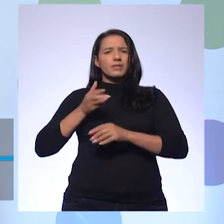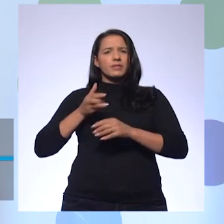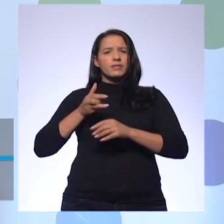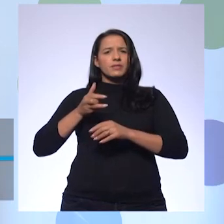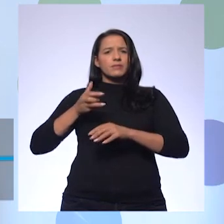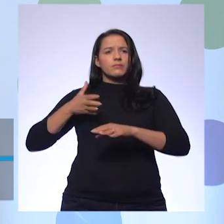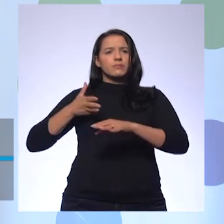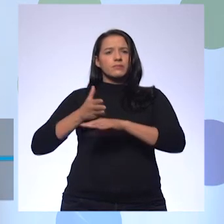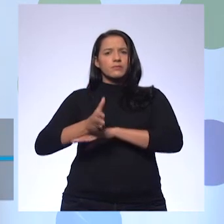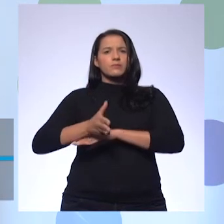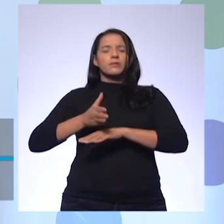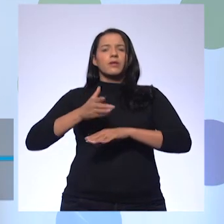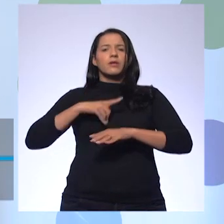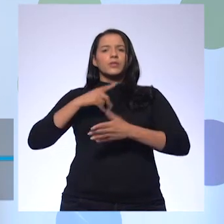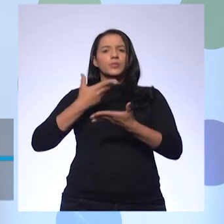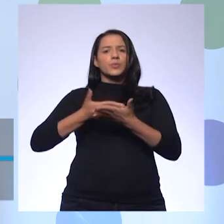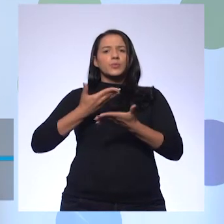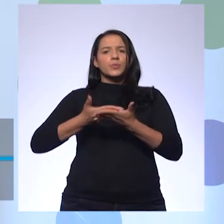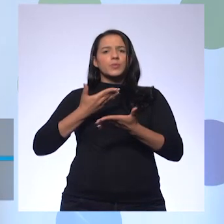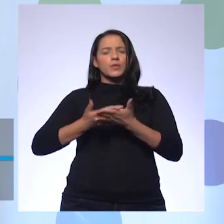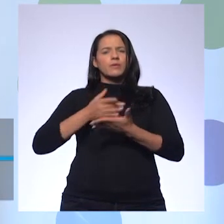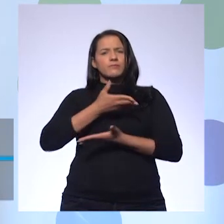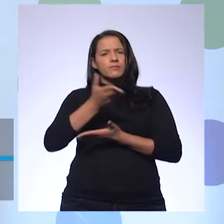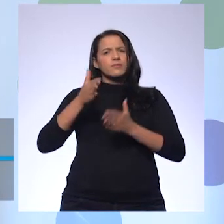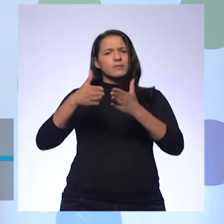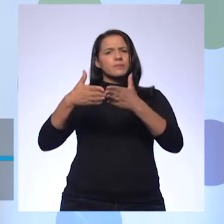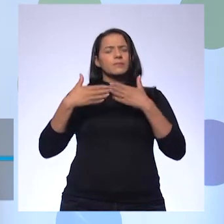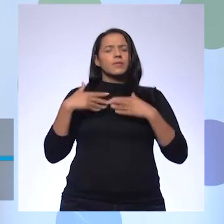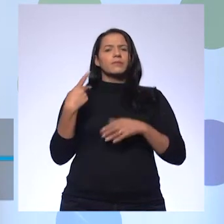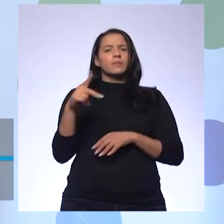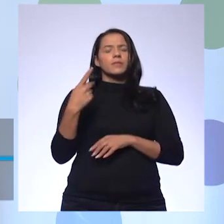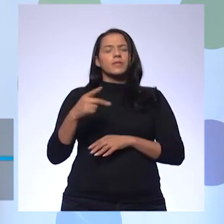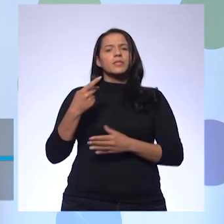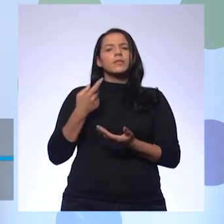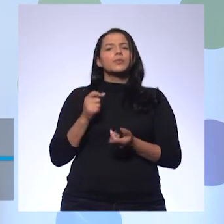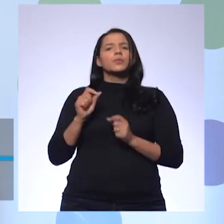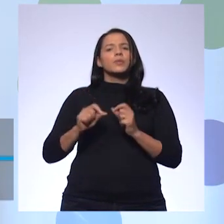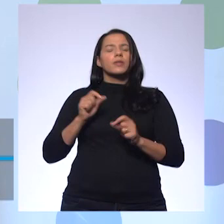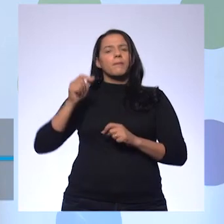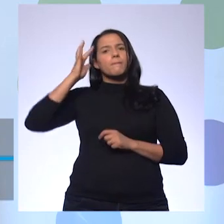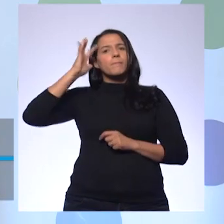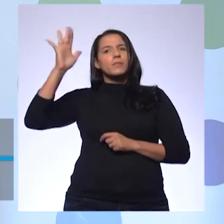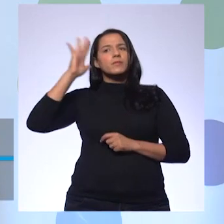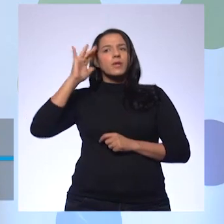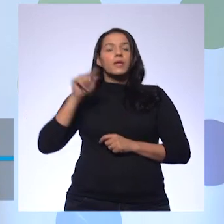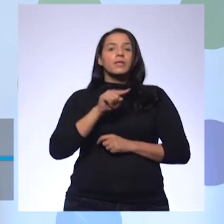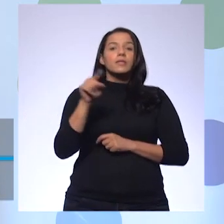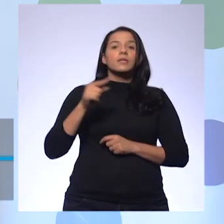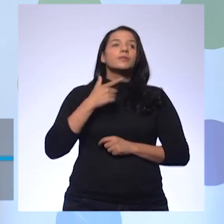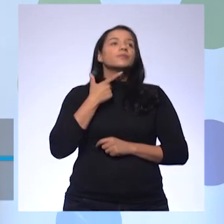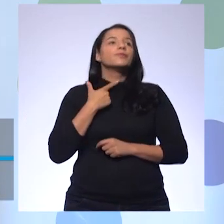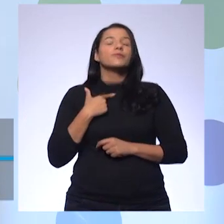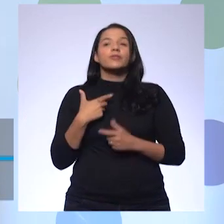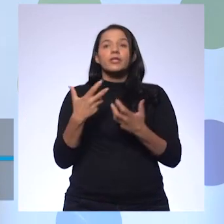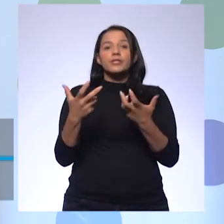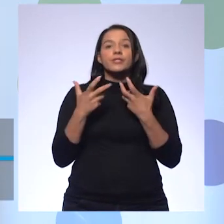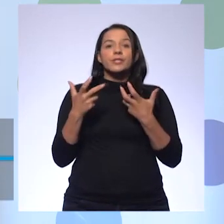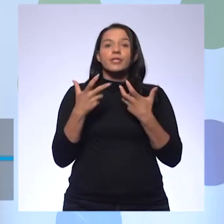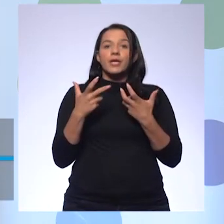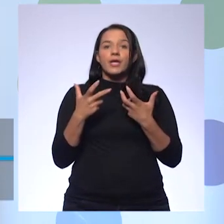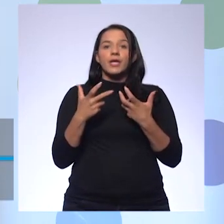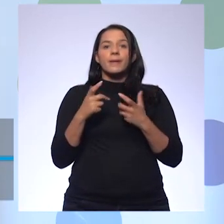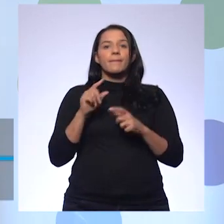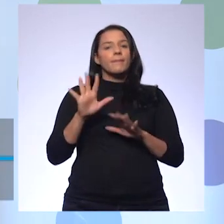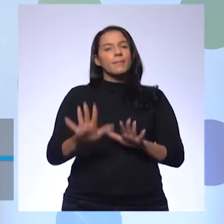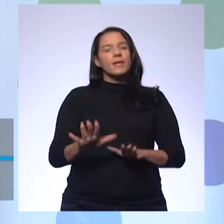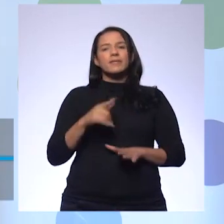alunos, peça para eles pensarem em algo que eles gostariam muito de obter, ou quiseram obter,